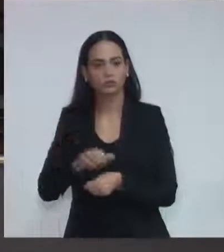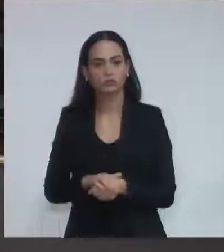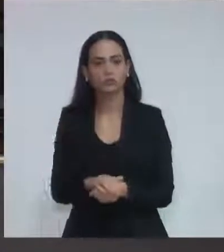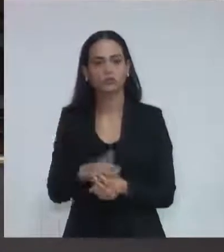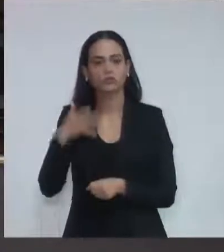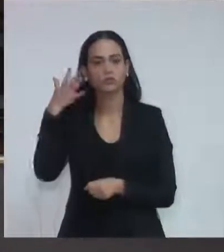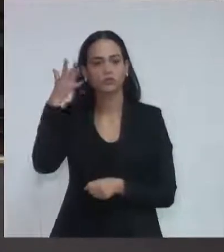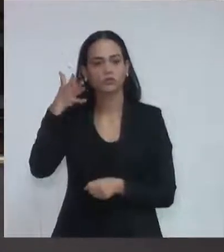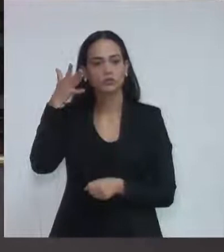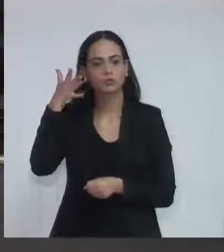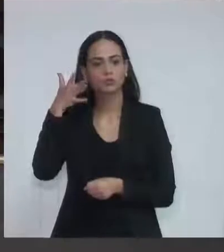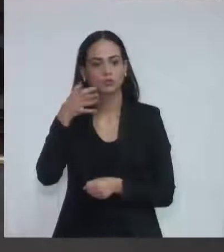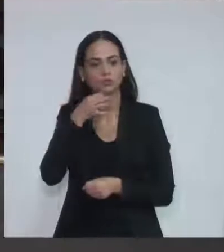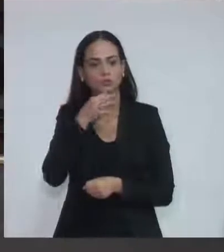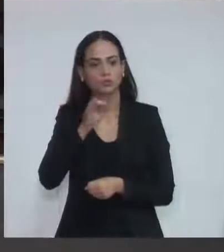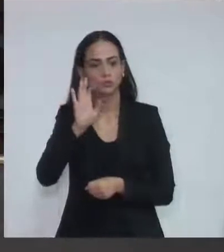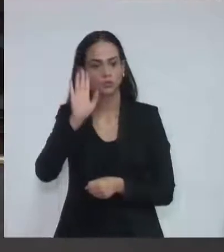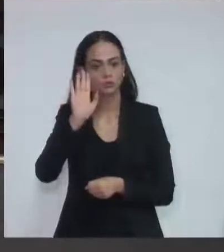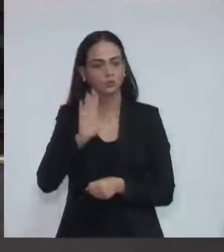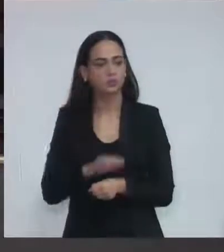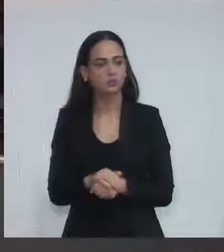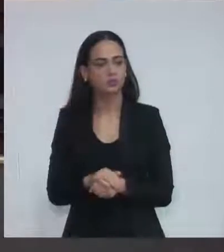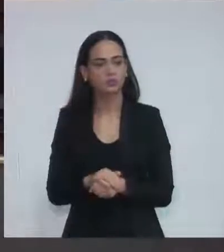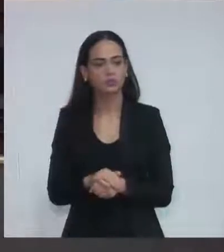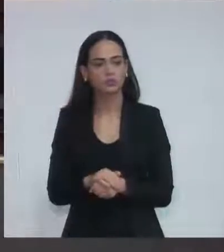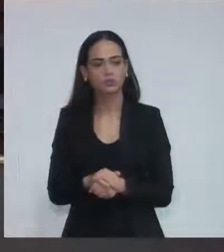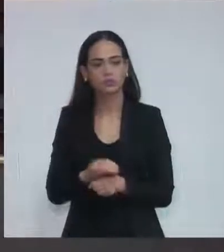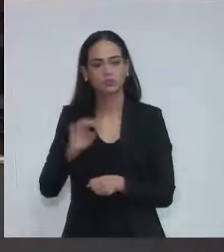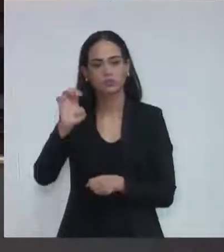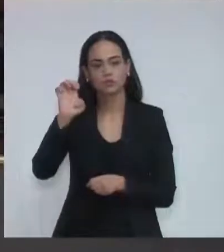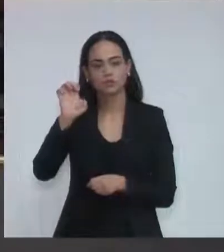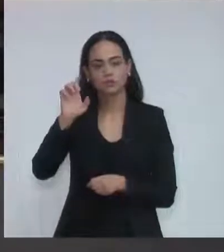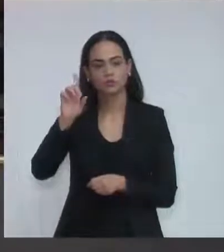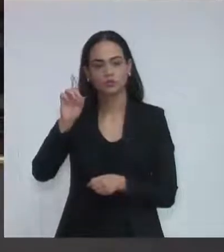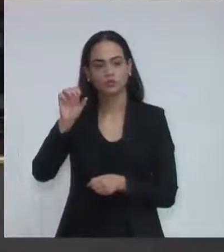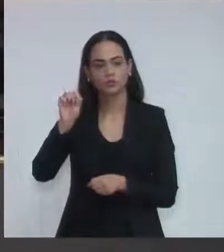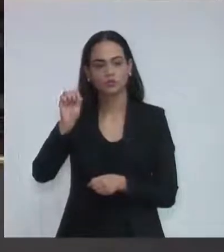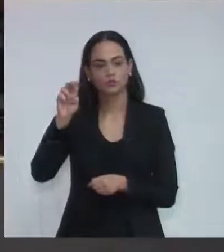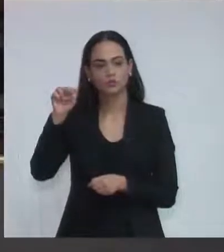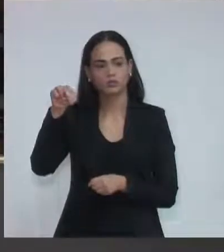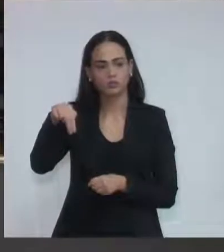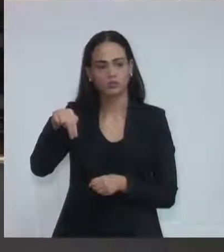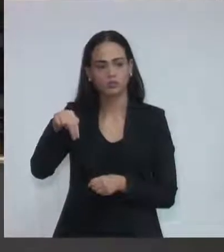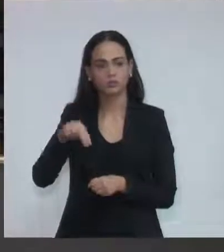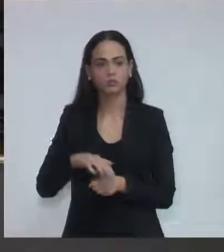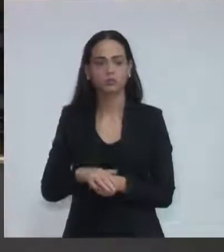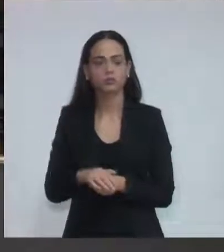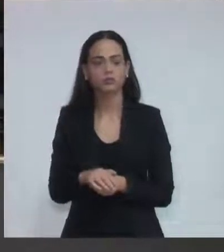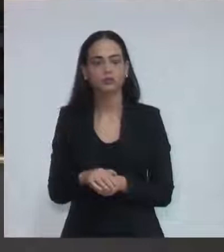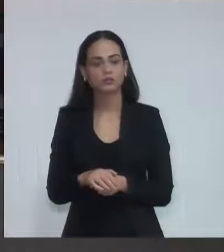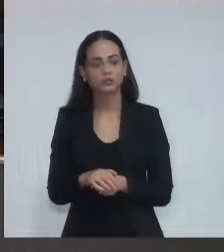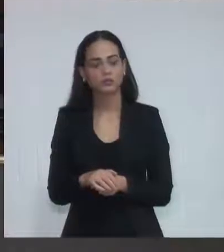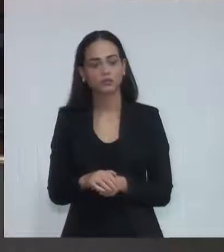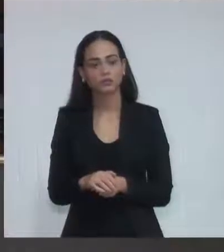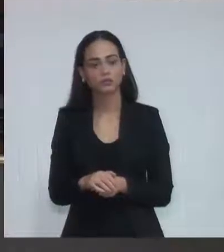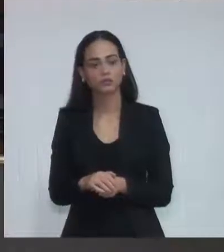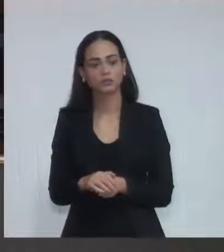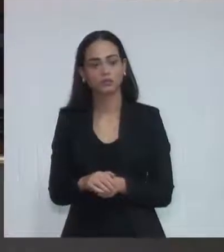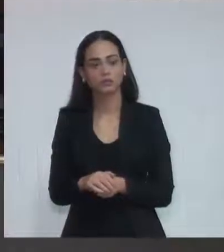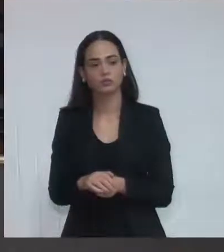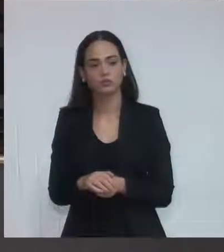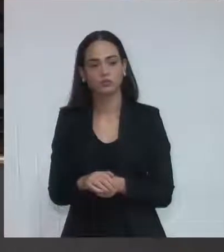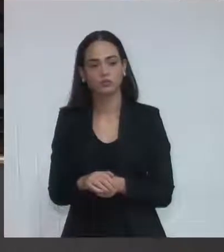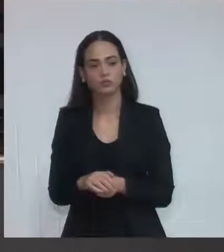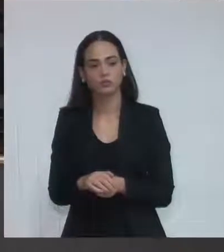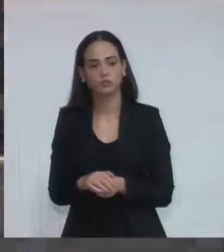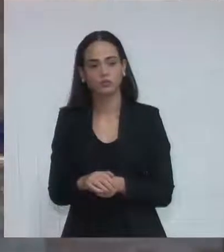Sandro. Concedida a palavra. Com a palavra o vereador Edson PC. Esse caso foi apontado, né, pelo